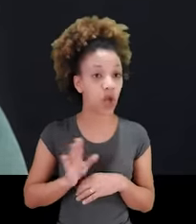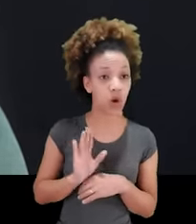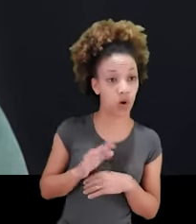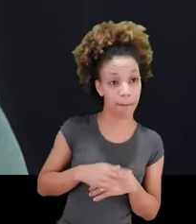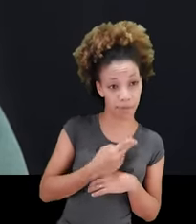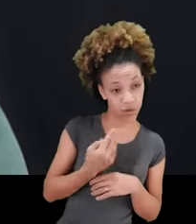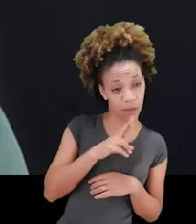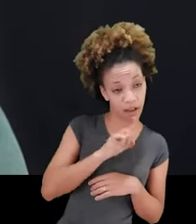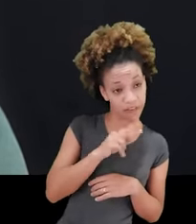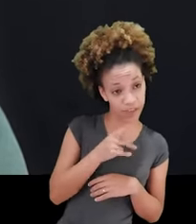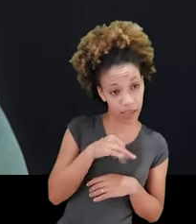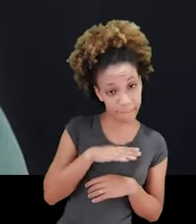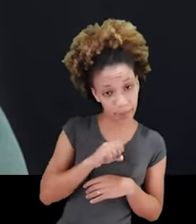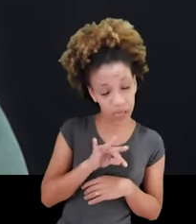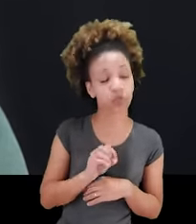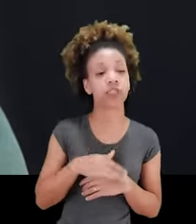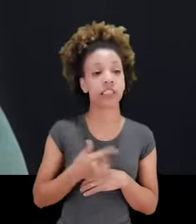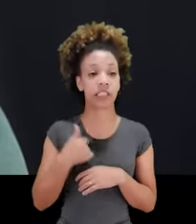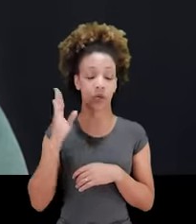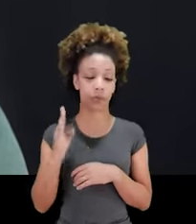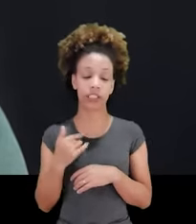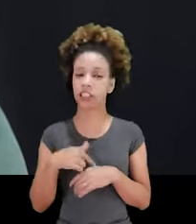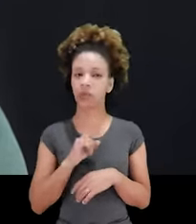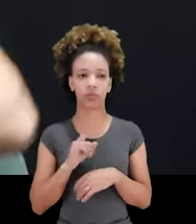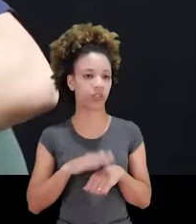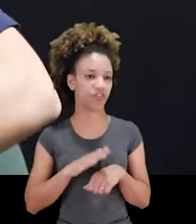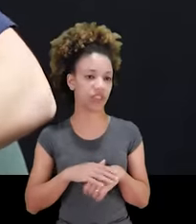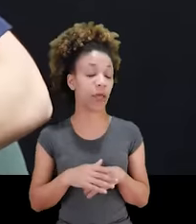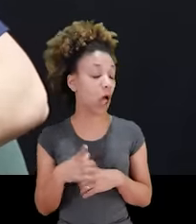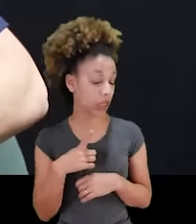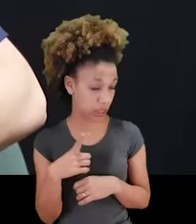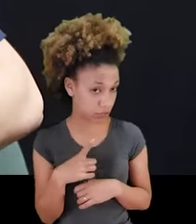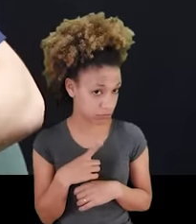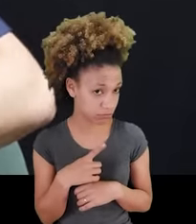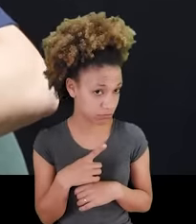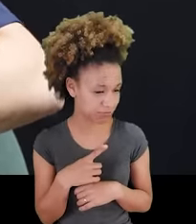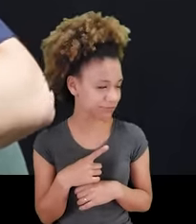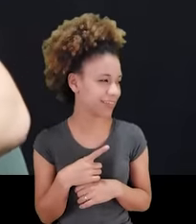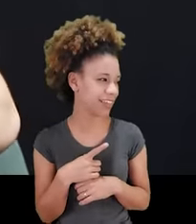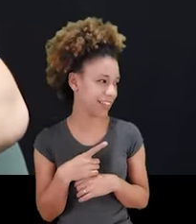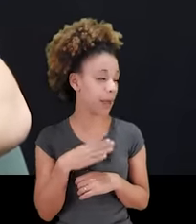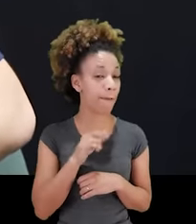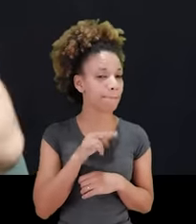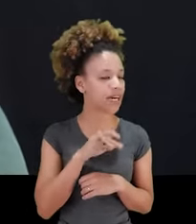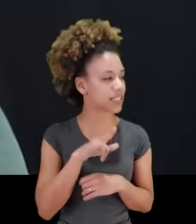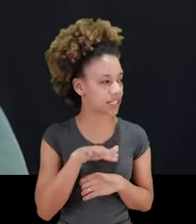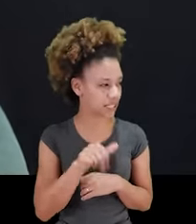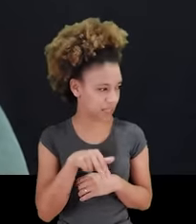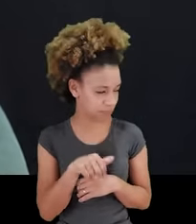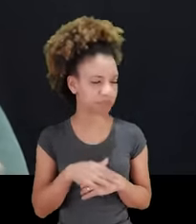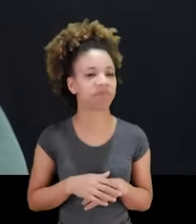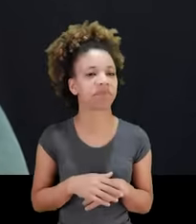nome é Rafinha Bastos, eu sou brasileiro, e eu não fiz. E eu tenho uma. Ele tem uma Brazilian Wax, ele fala, né? Ele